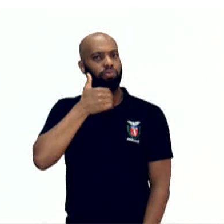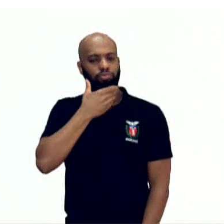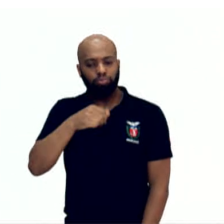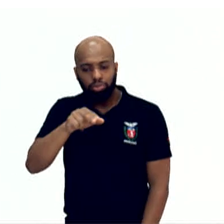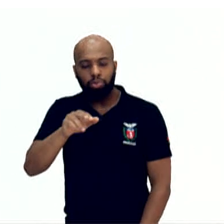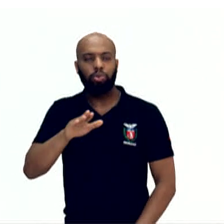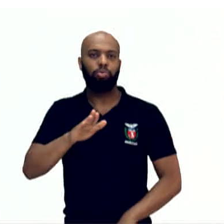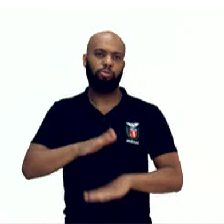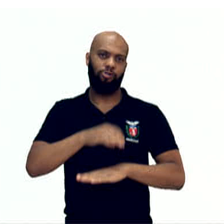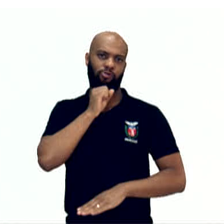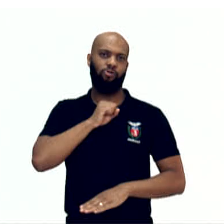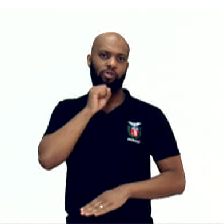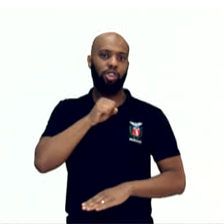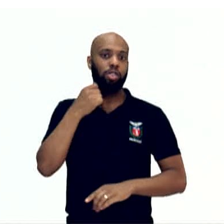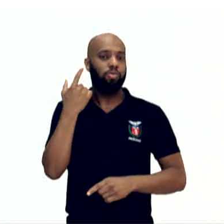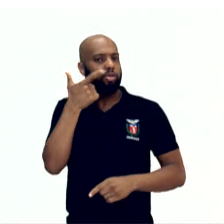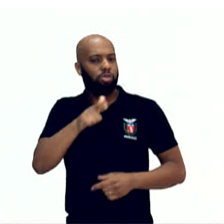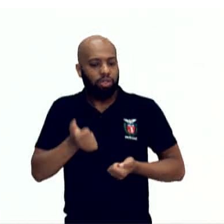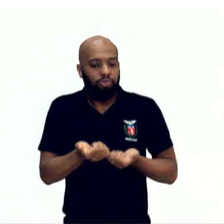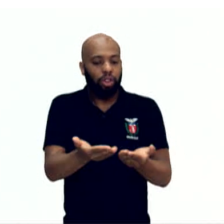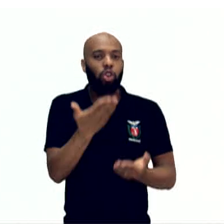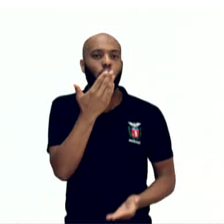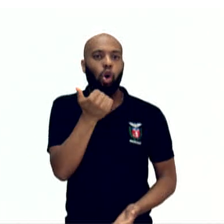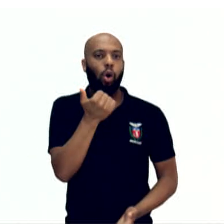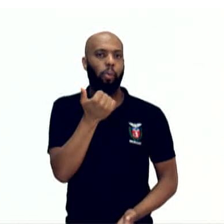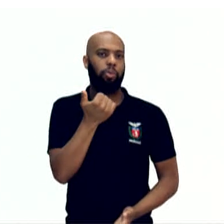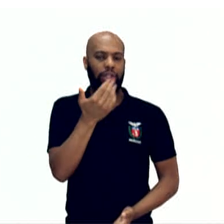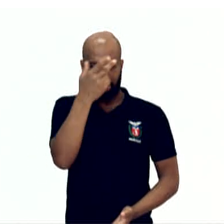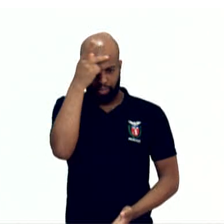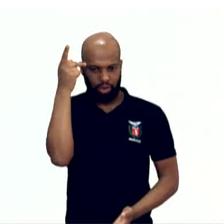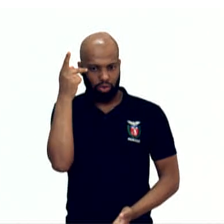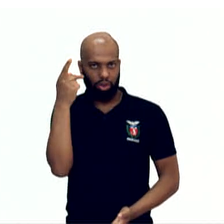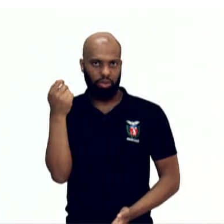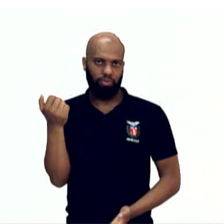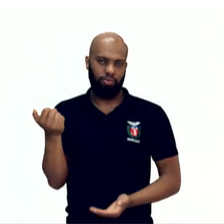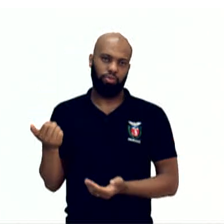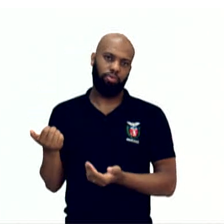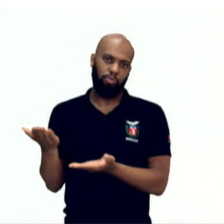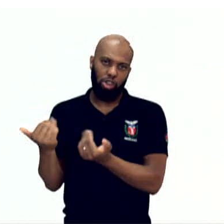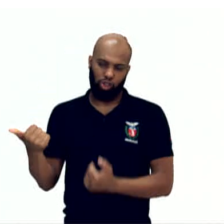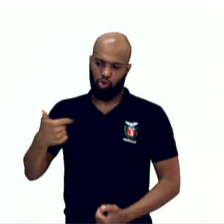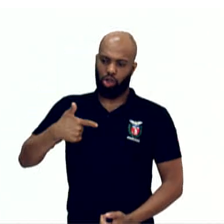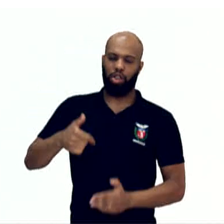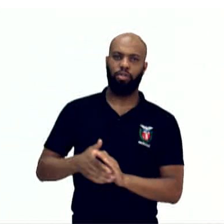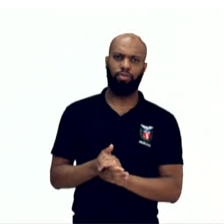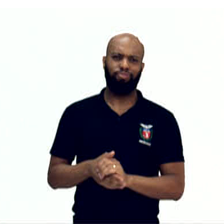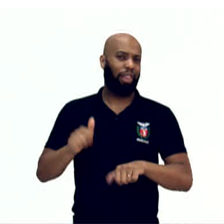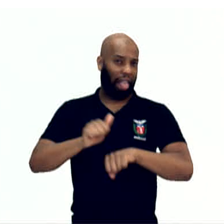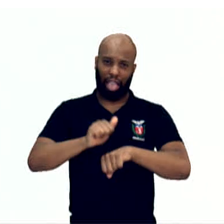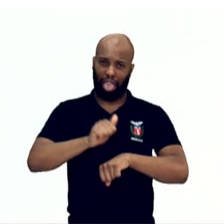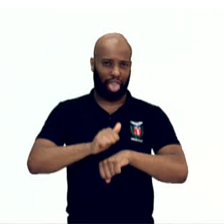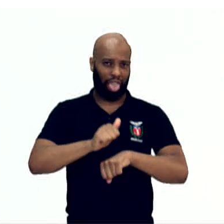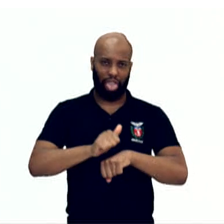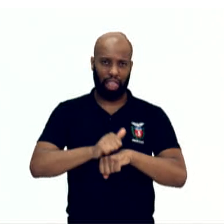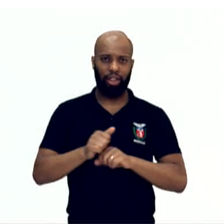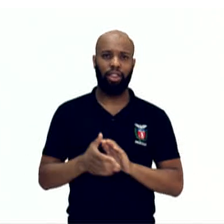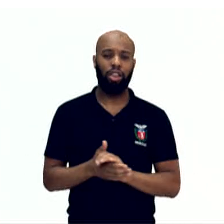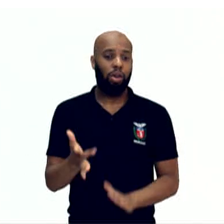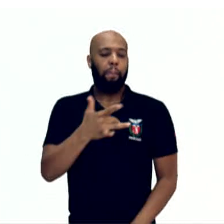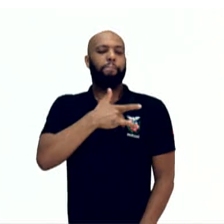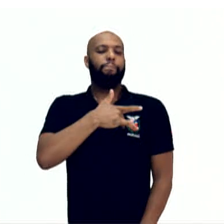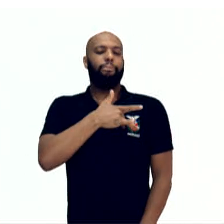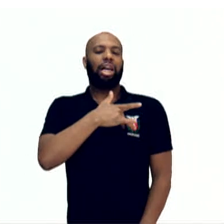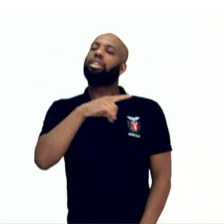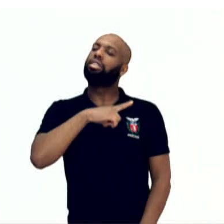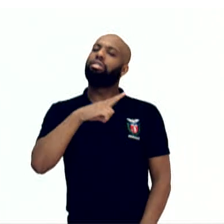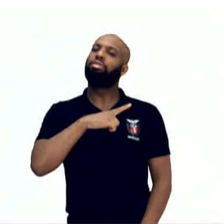os mais novos, pois ficamos em completa pobreza. Desde muito criança, que sou apaixonado por